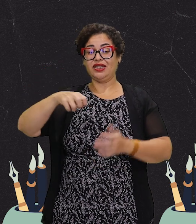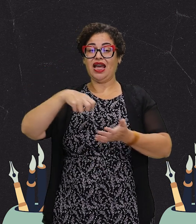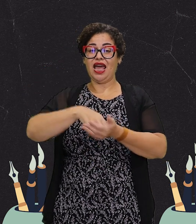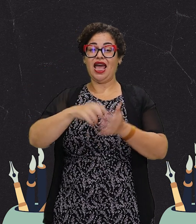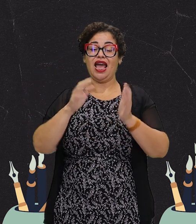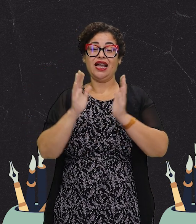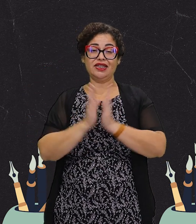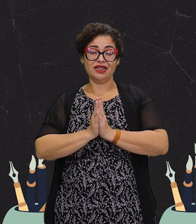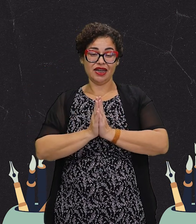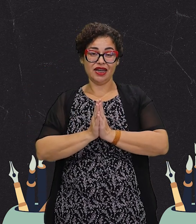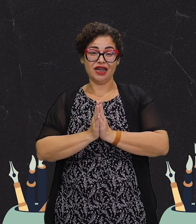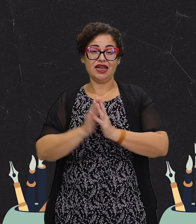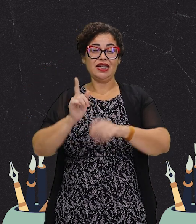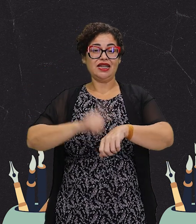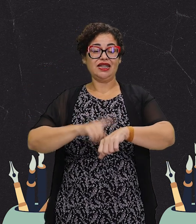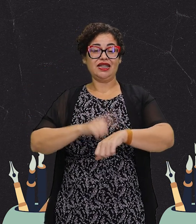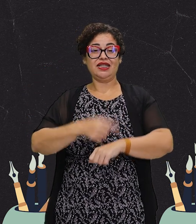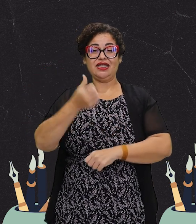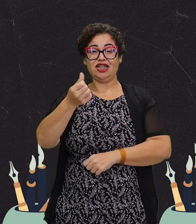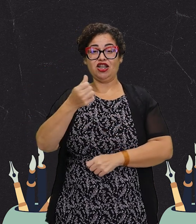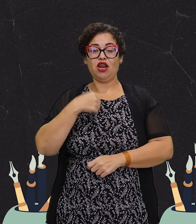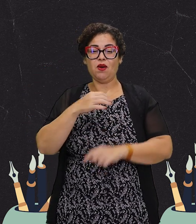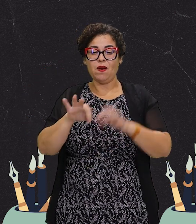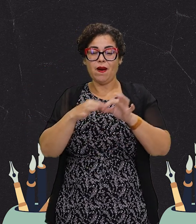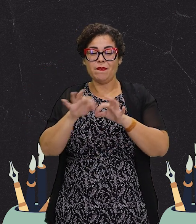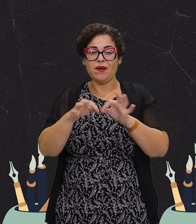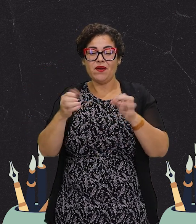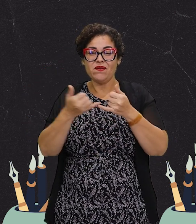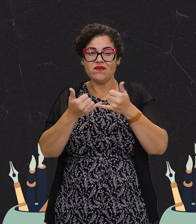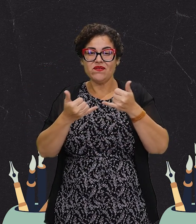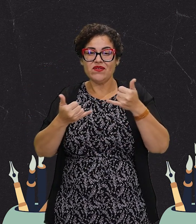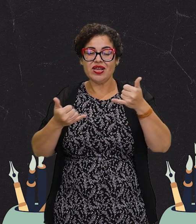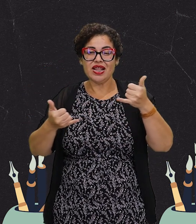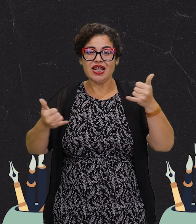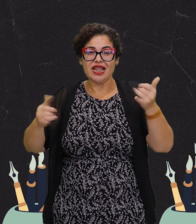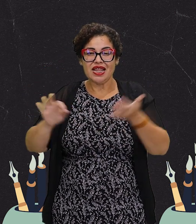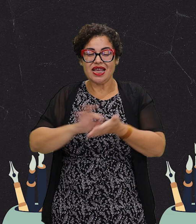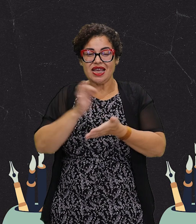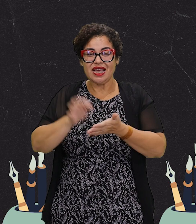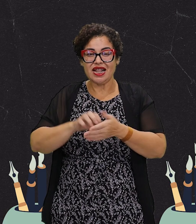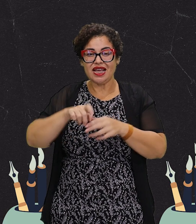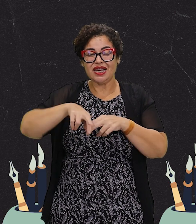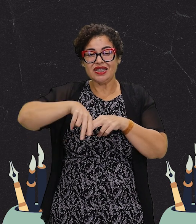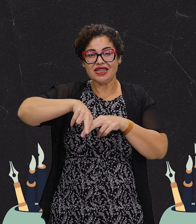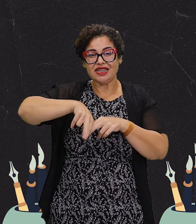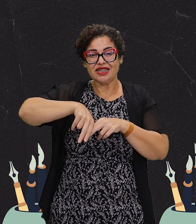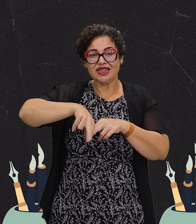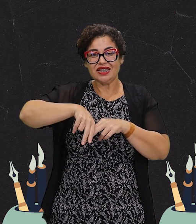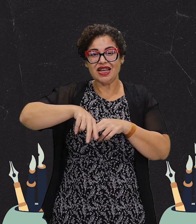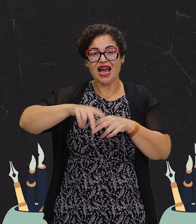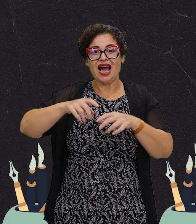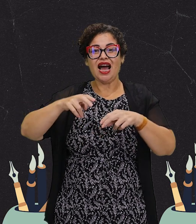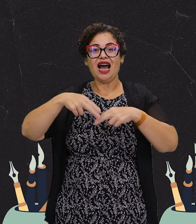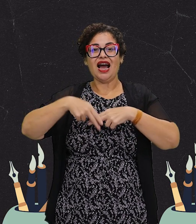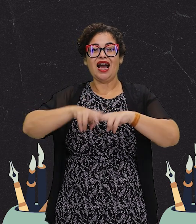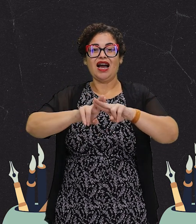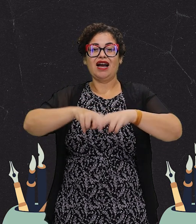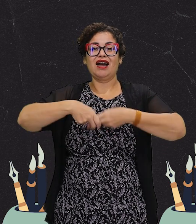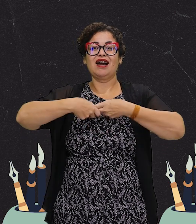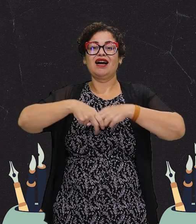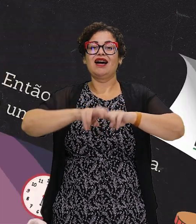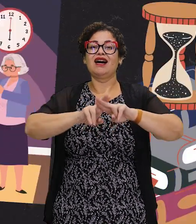ficavam rezando, às 6 horas eu amarrei um fio de linha na perna da cadeira